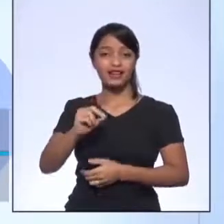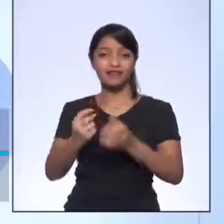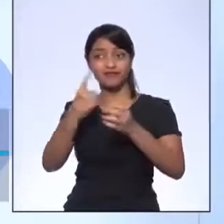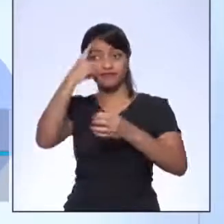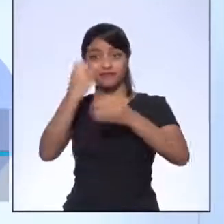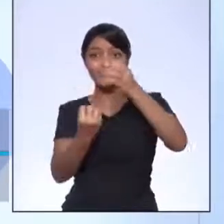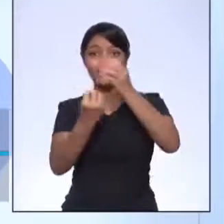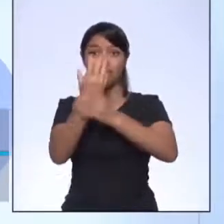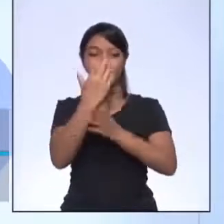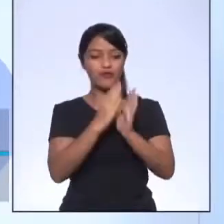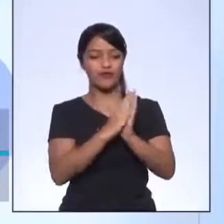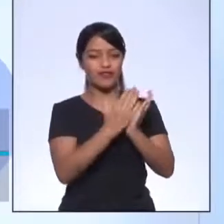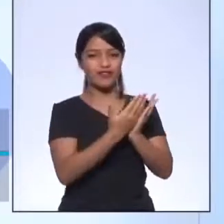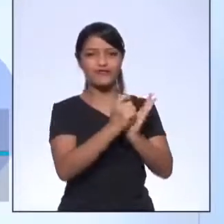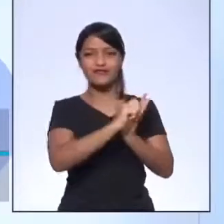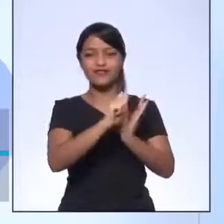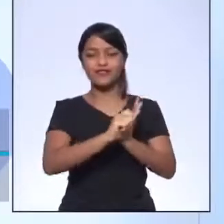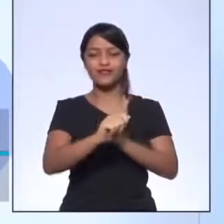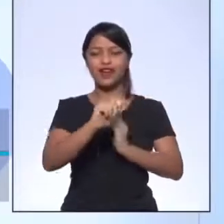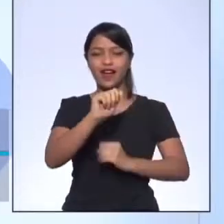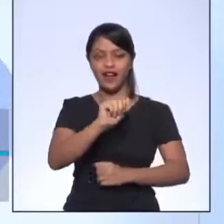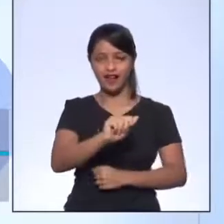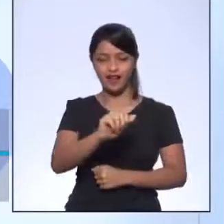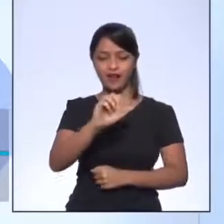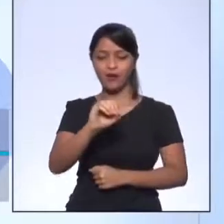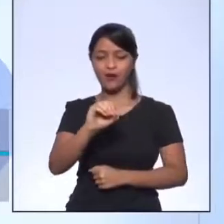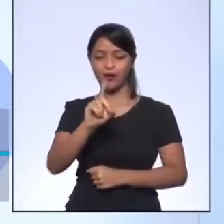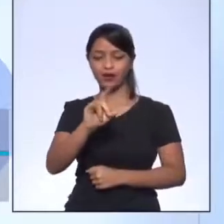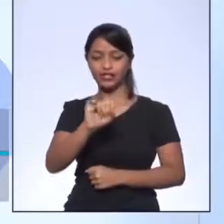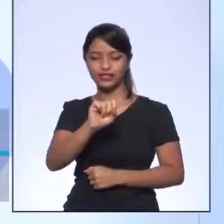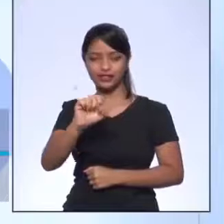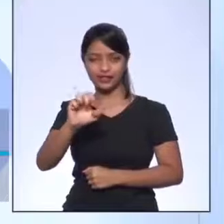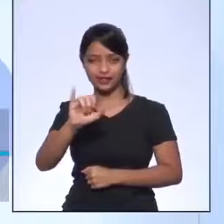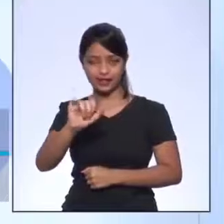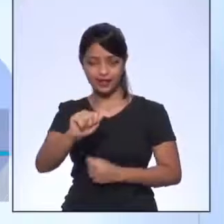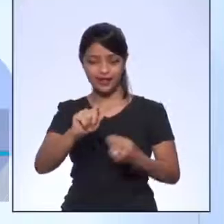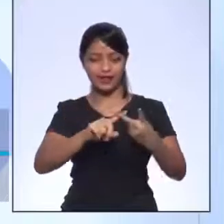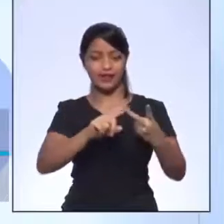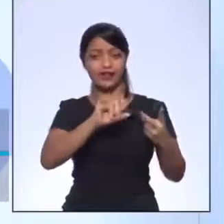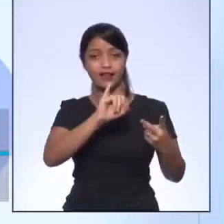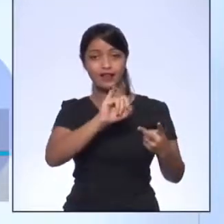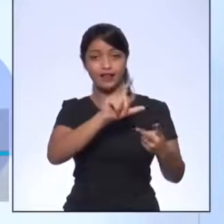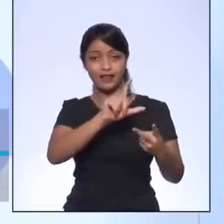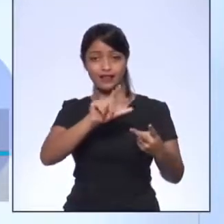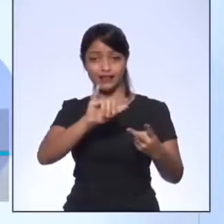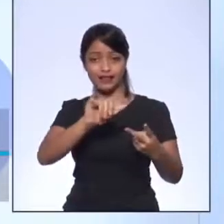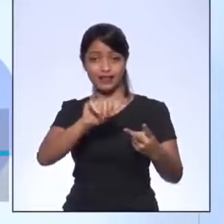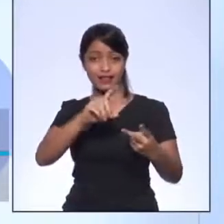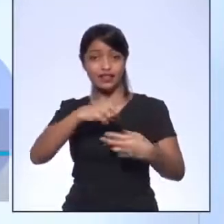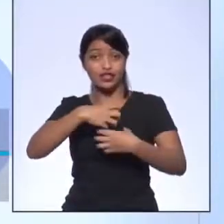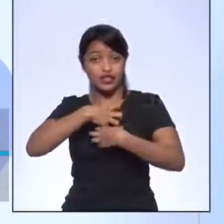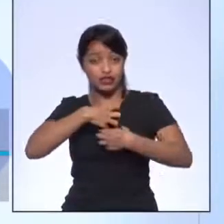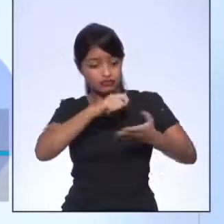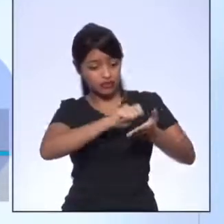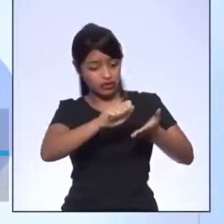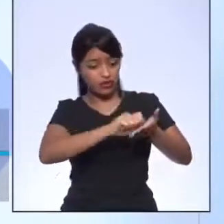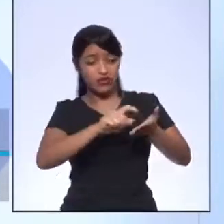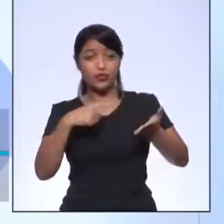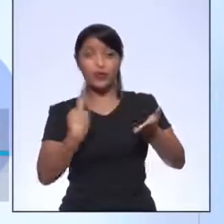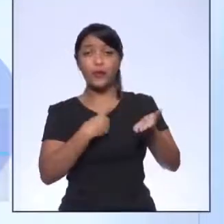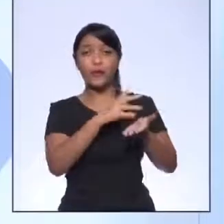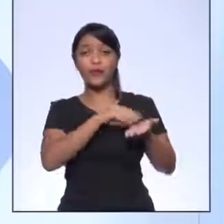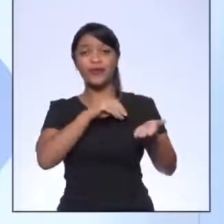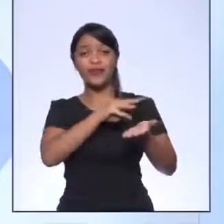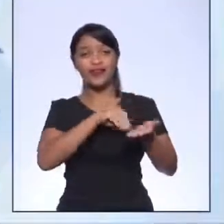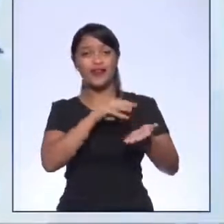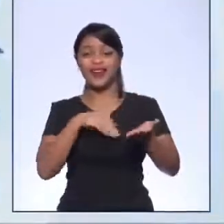principais textos que nós temos na nossa herança ocidental. Mais aqui informação para vocês na